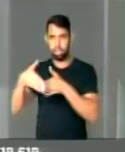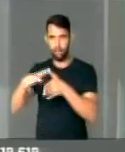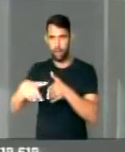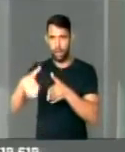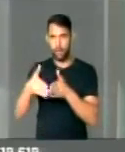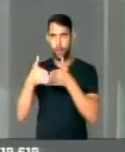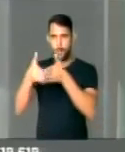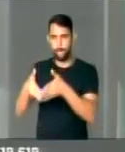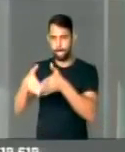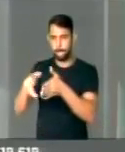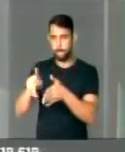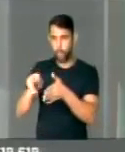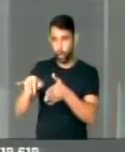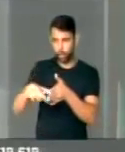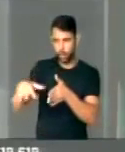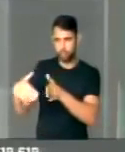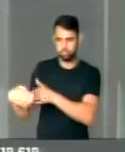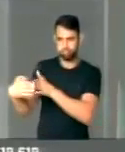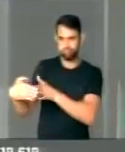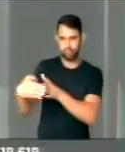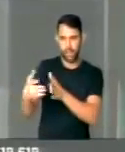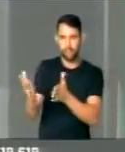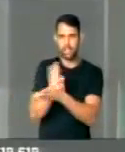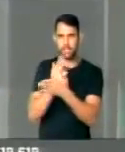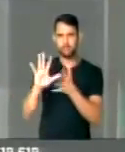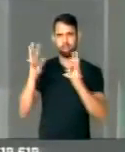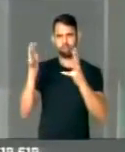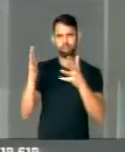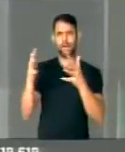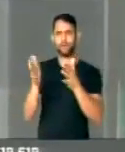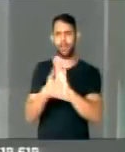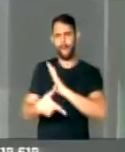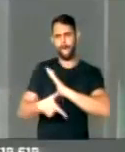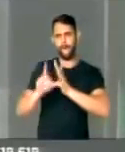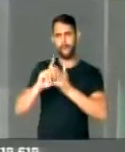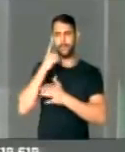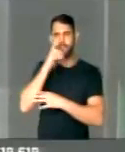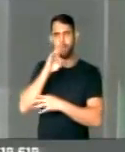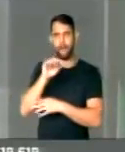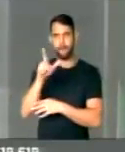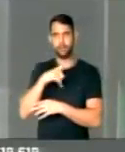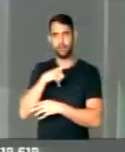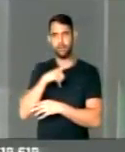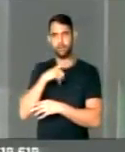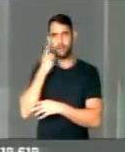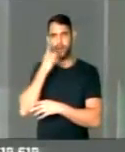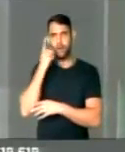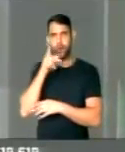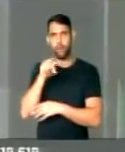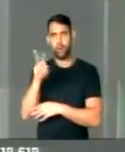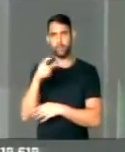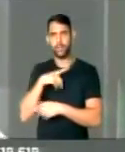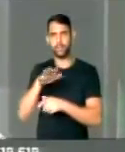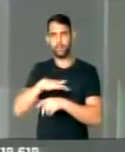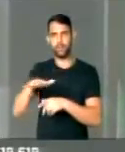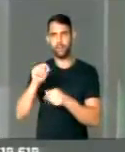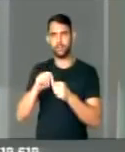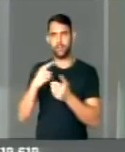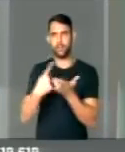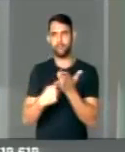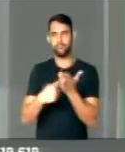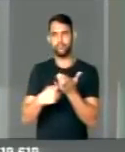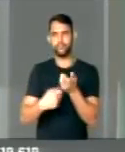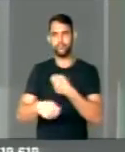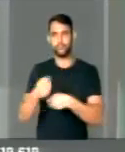parte. O Porto merece os nossos aplausos, em especial porque antes, deputado Everton Rocha, o Porto era apenas uma acomodação de aliados